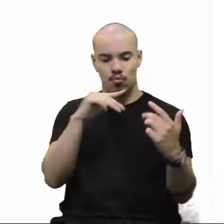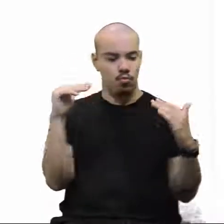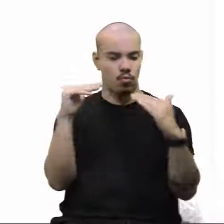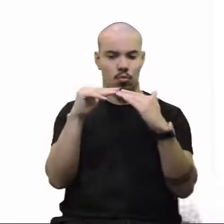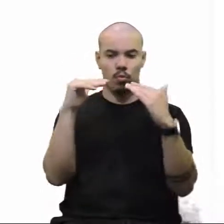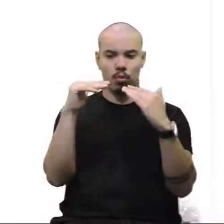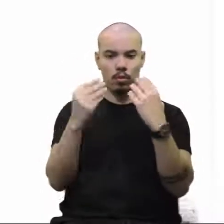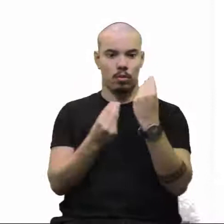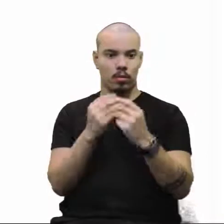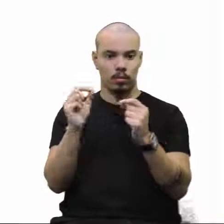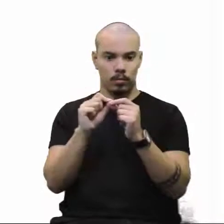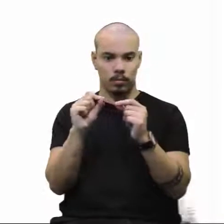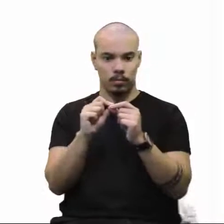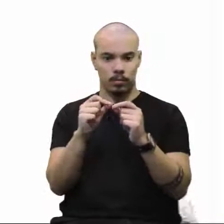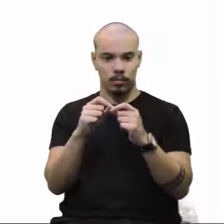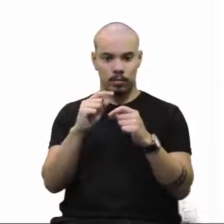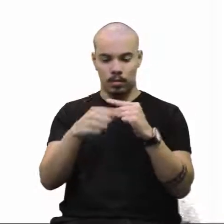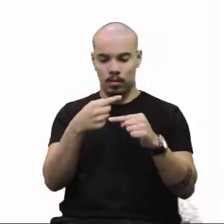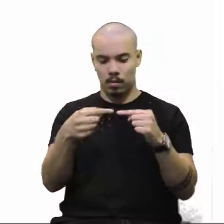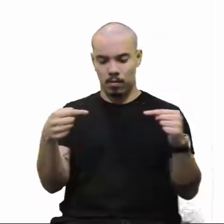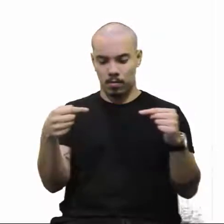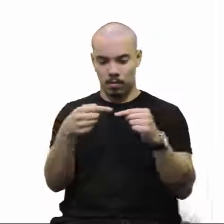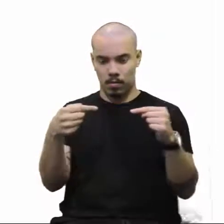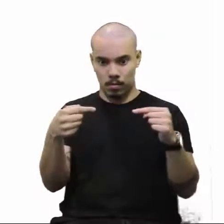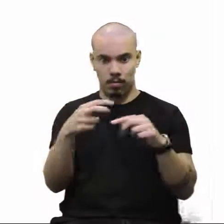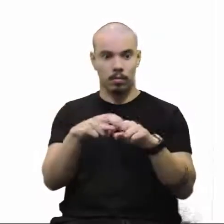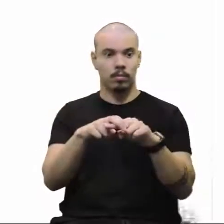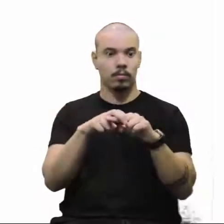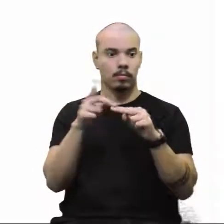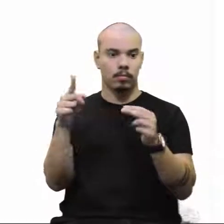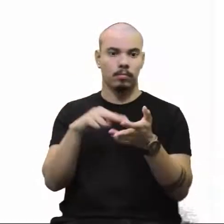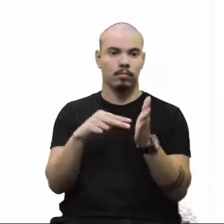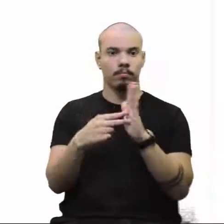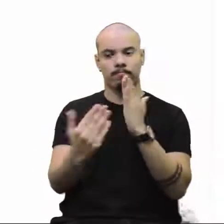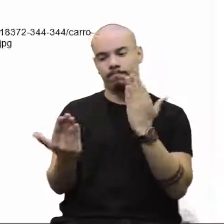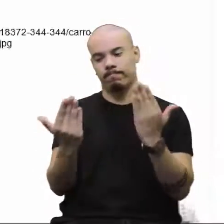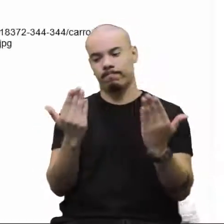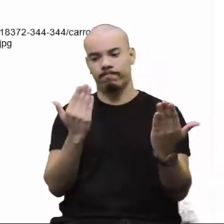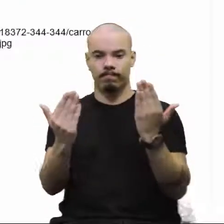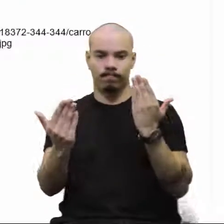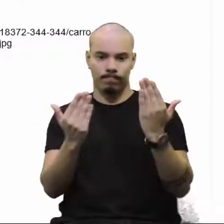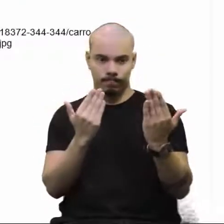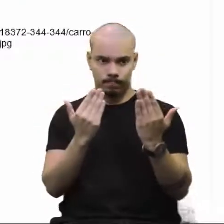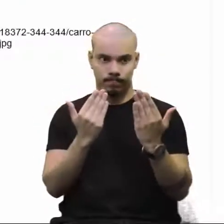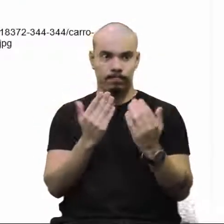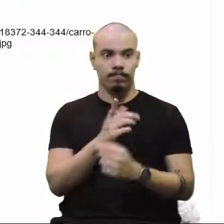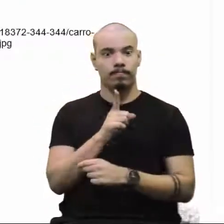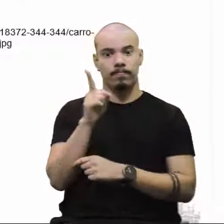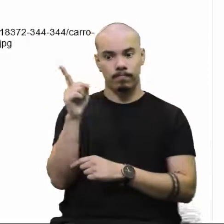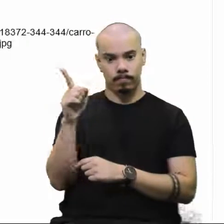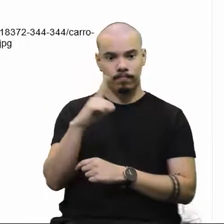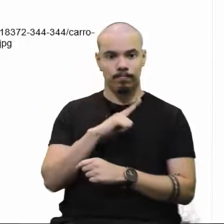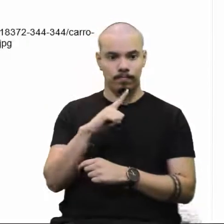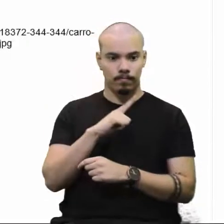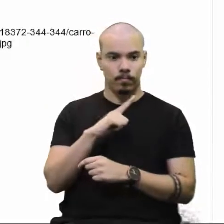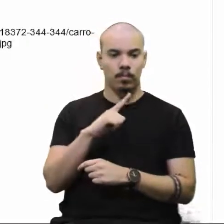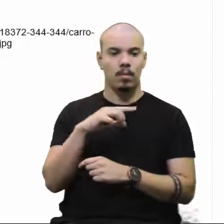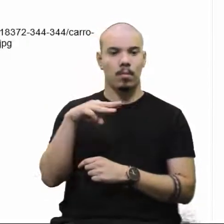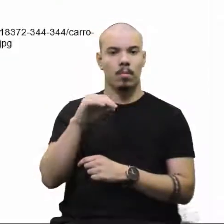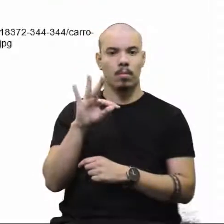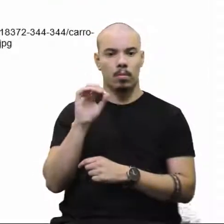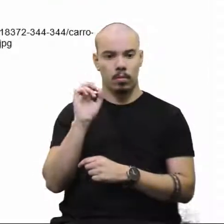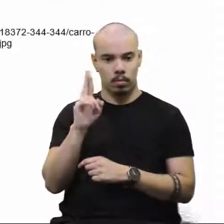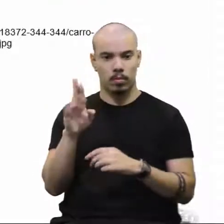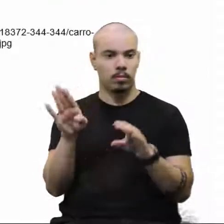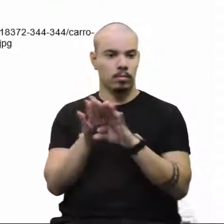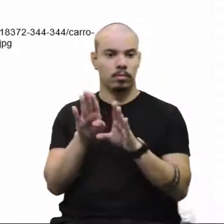torção que é feita na mola, uma constante elástica, né? Então, aí é uma comparação. E aqui, um motor aí, motor